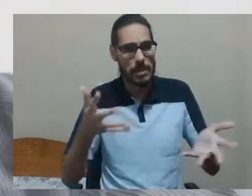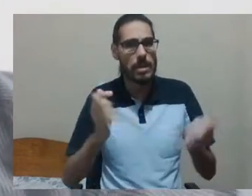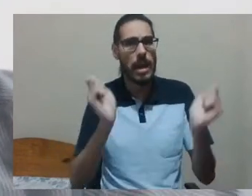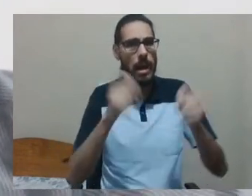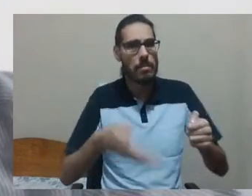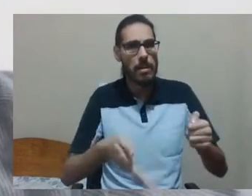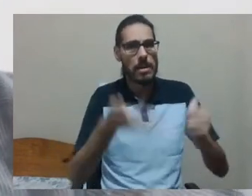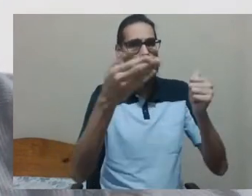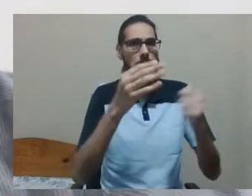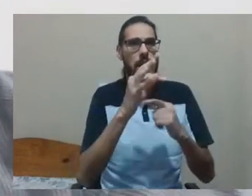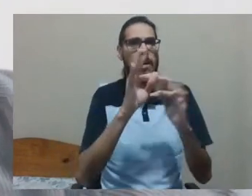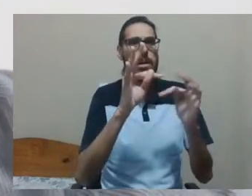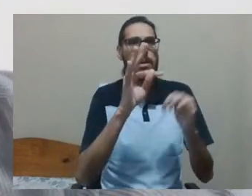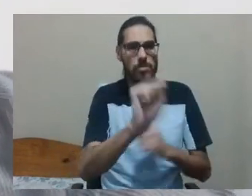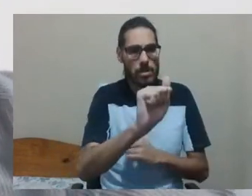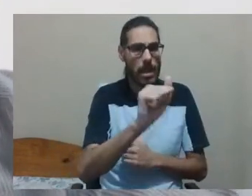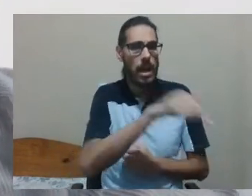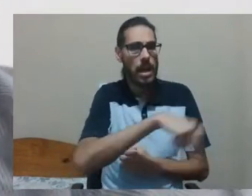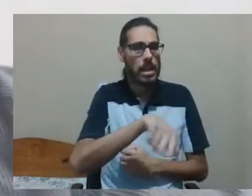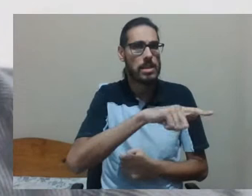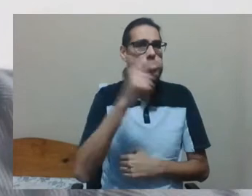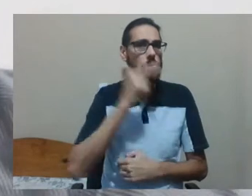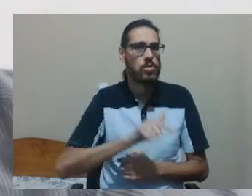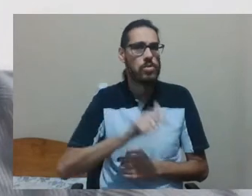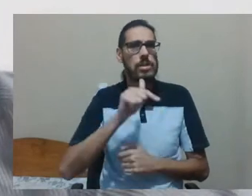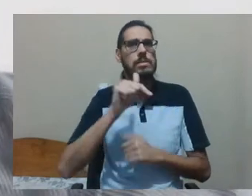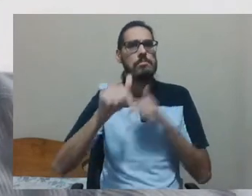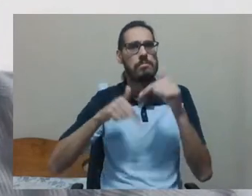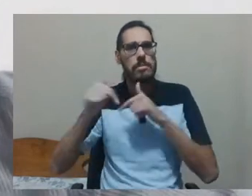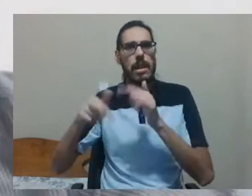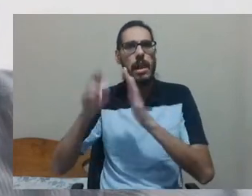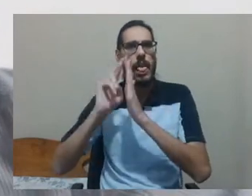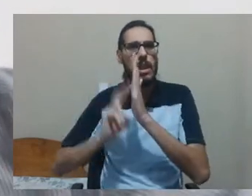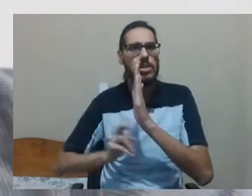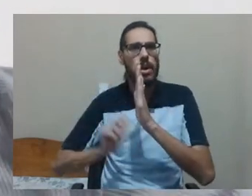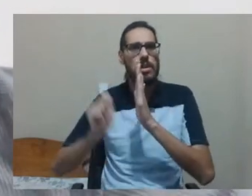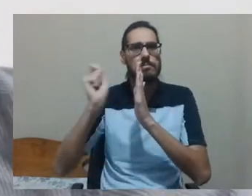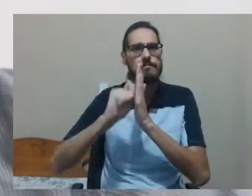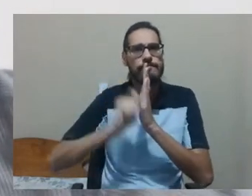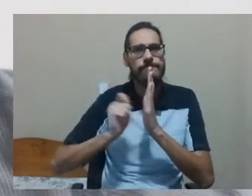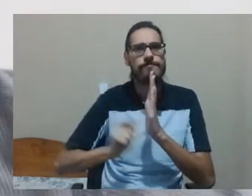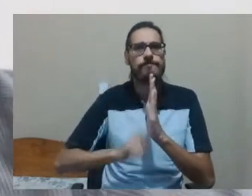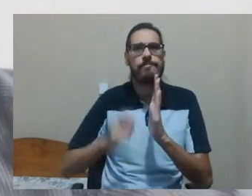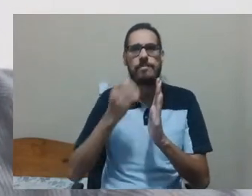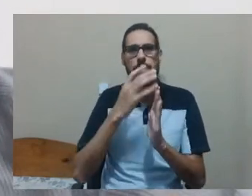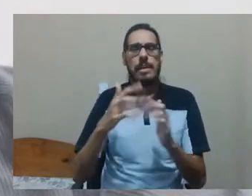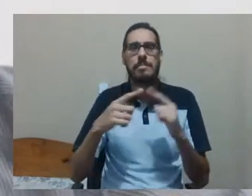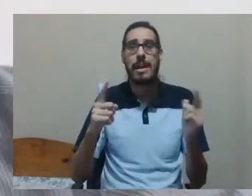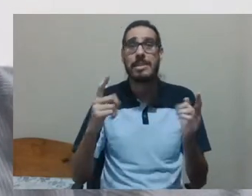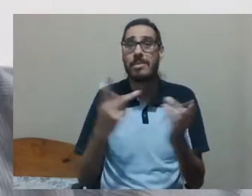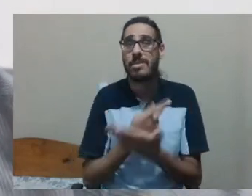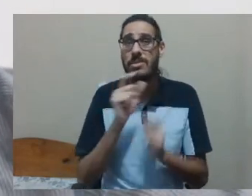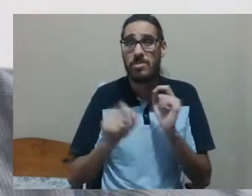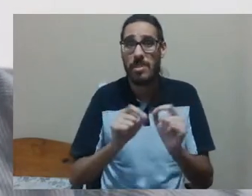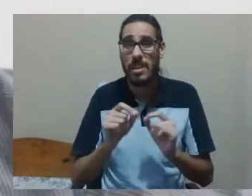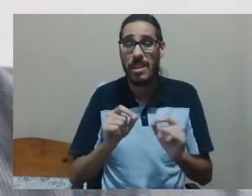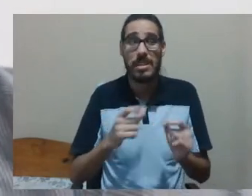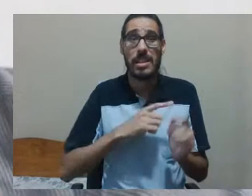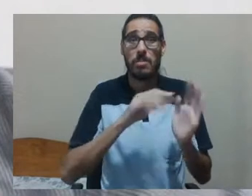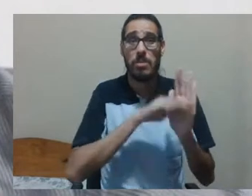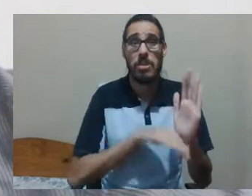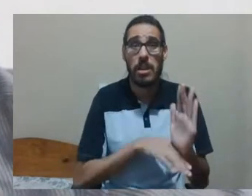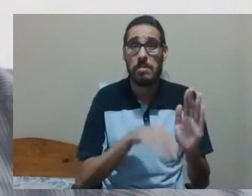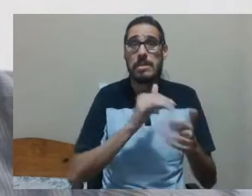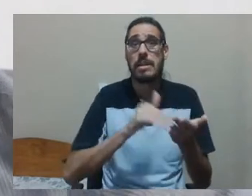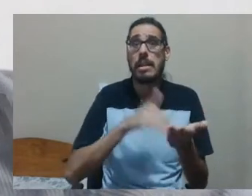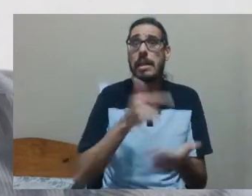poder trabalhar, preencher bem esses relatórios. E aí cai nesse problema. Tem muitos programas que nem secretário tem. E aí, o que a